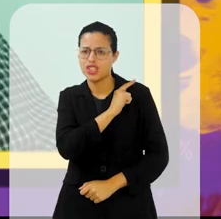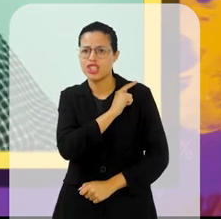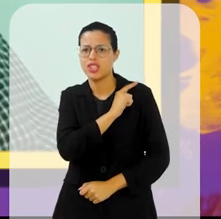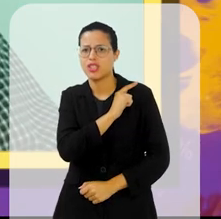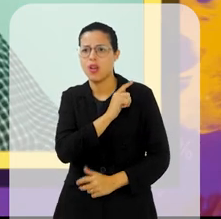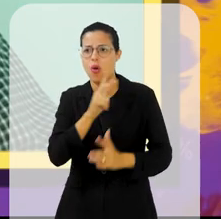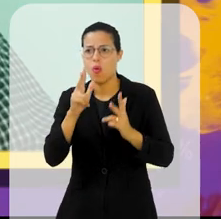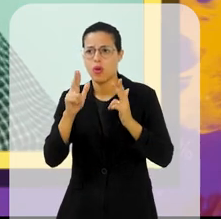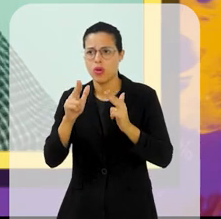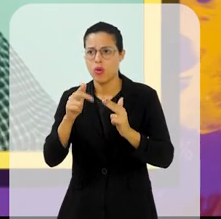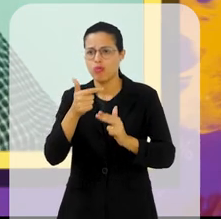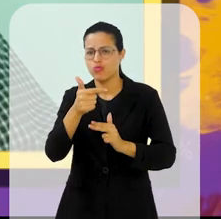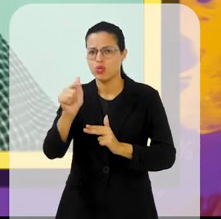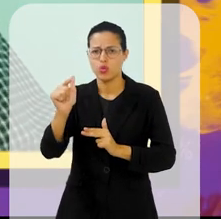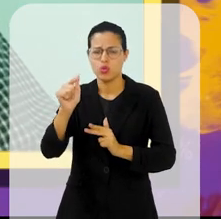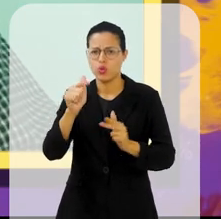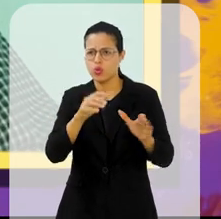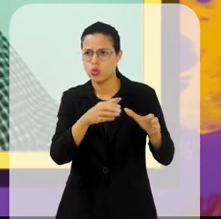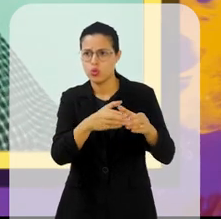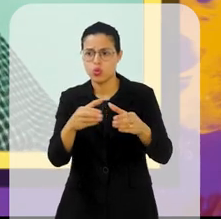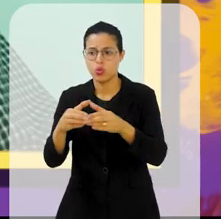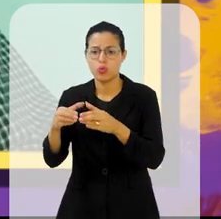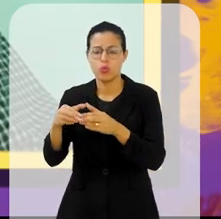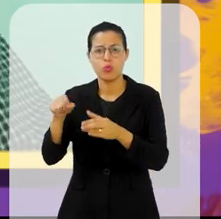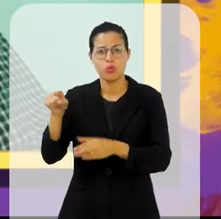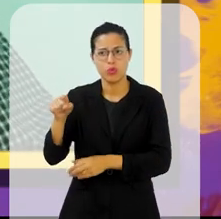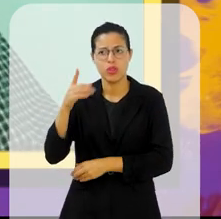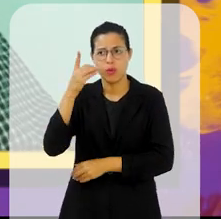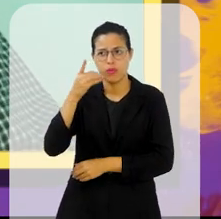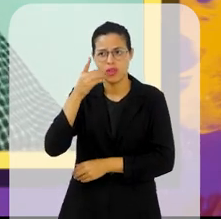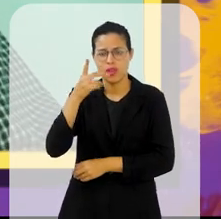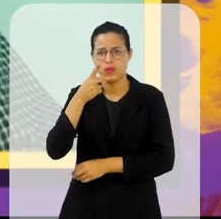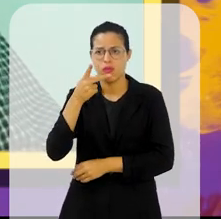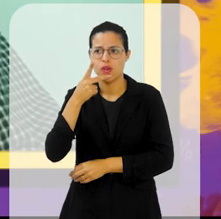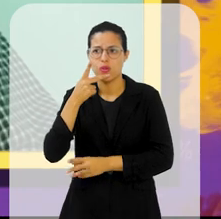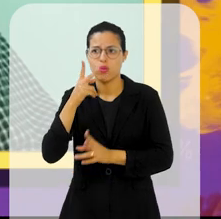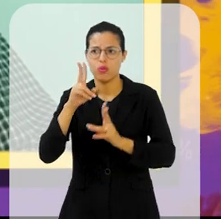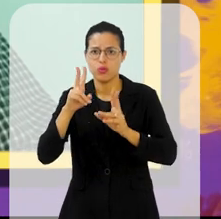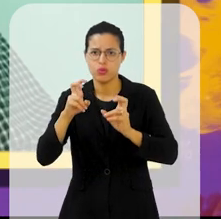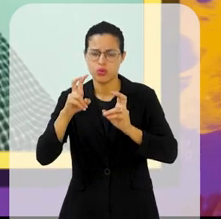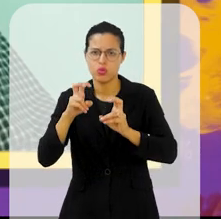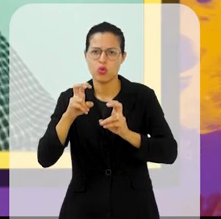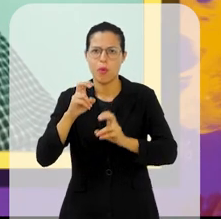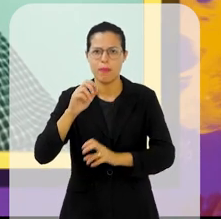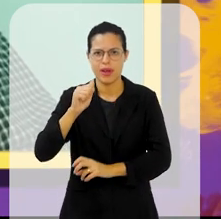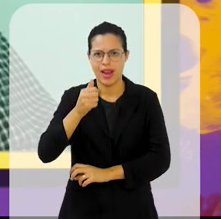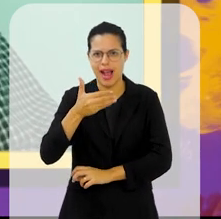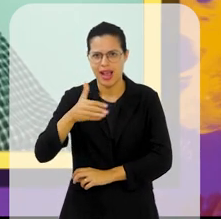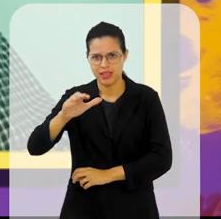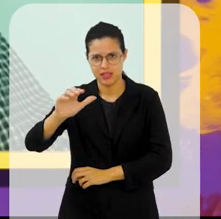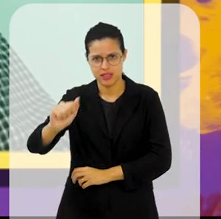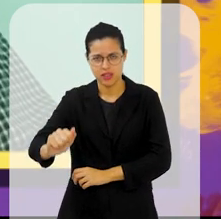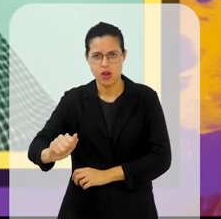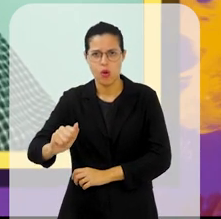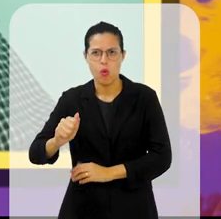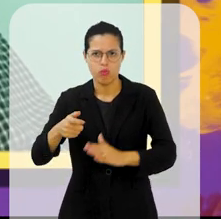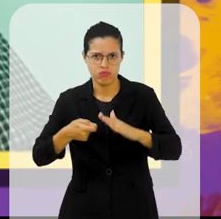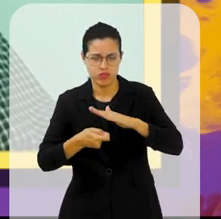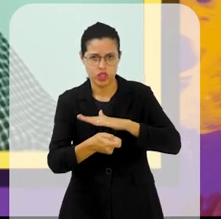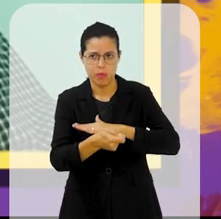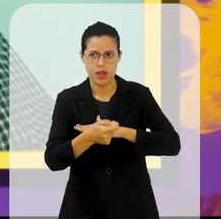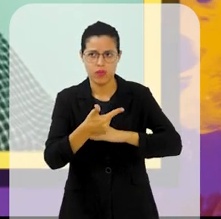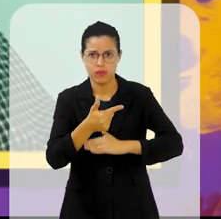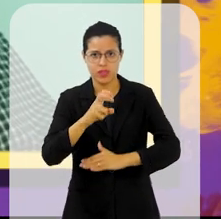Munique. Uhum. Né? Todo mundo sabe que o próprio deputado comentou aí a questão de colocar ações na Bolsa,